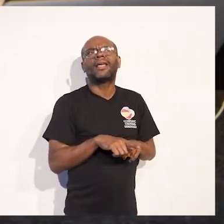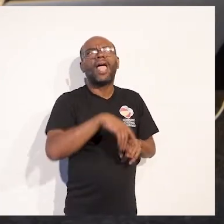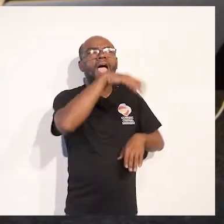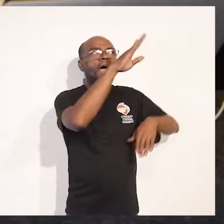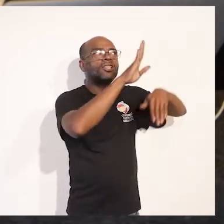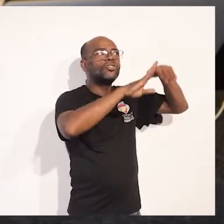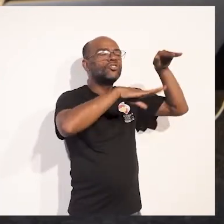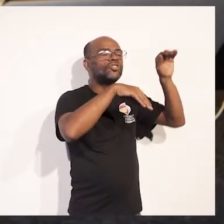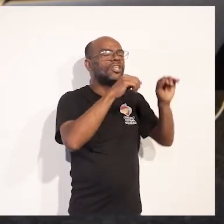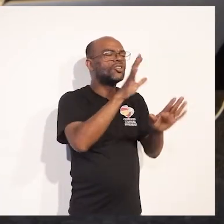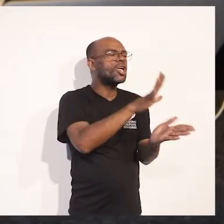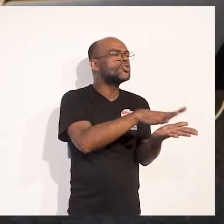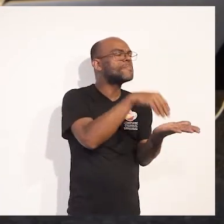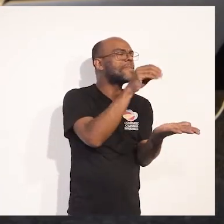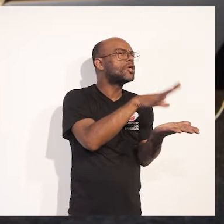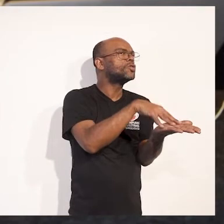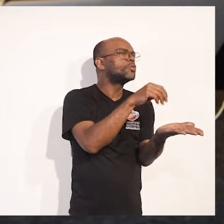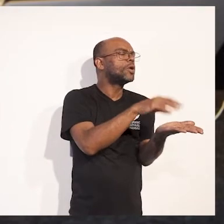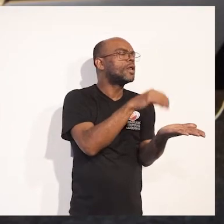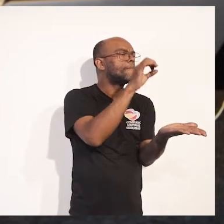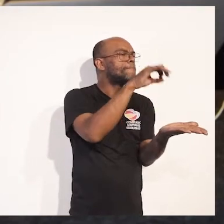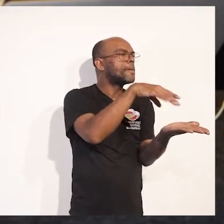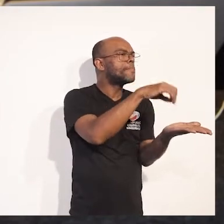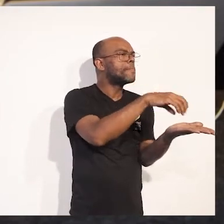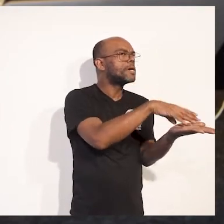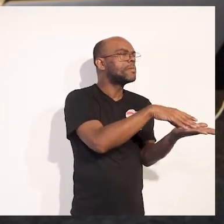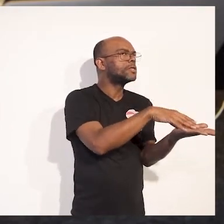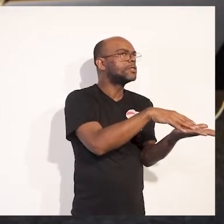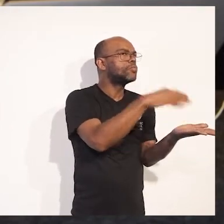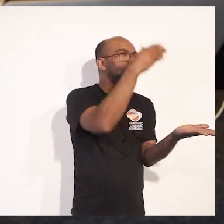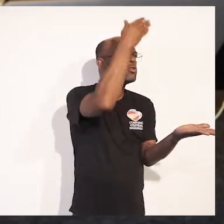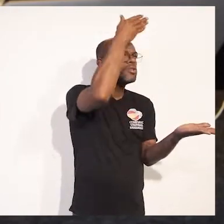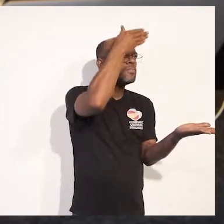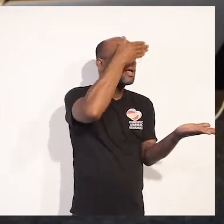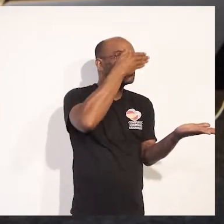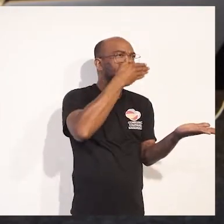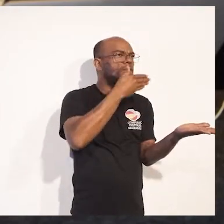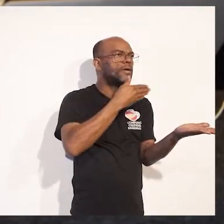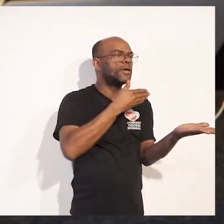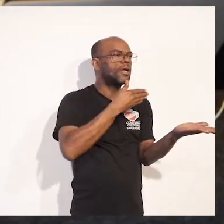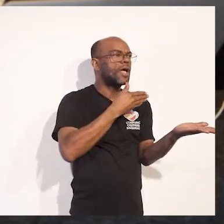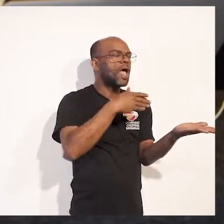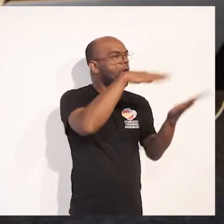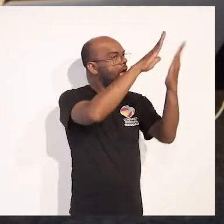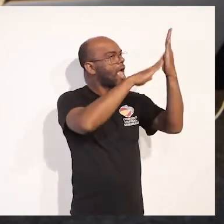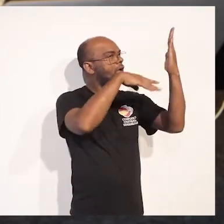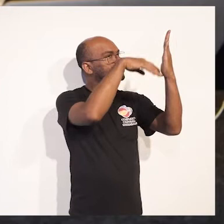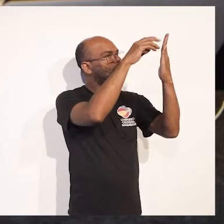de impressora, elas também são cores pigmento transparente. A tinta de